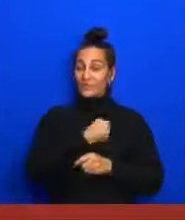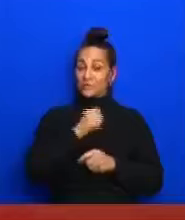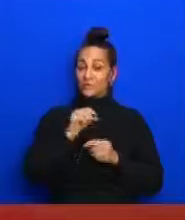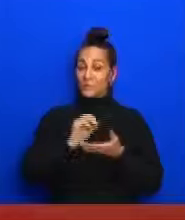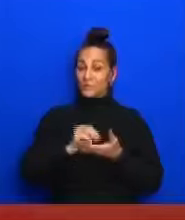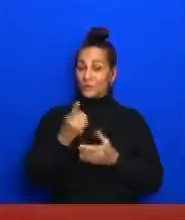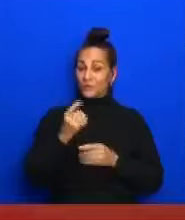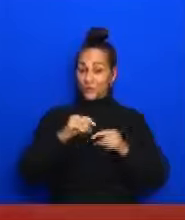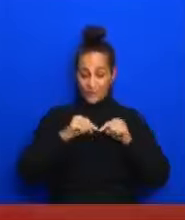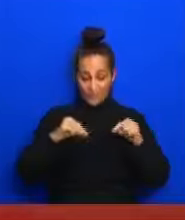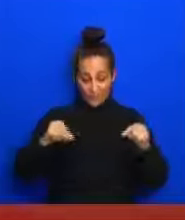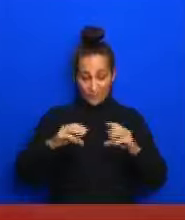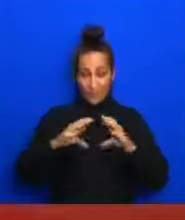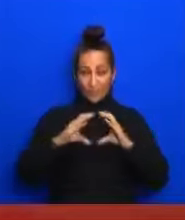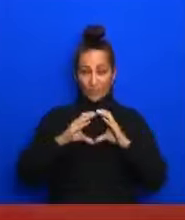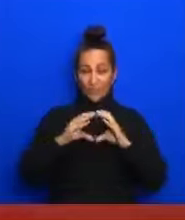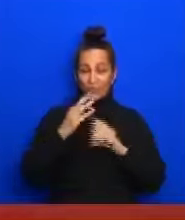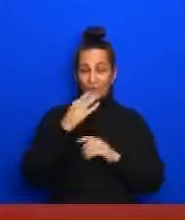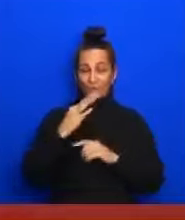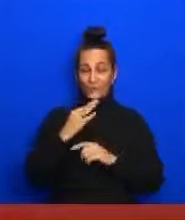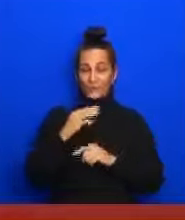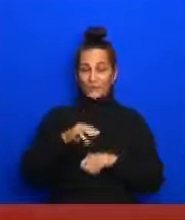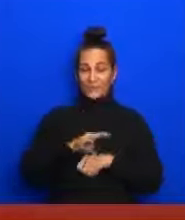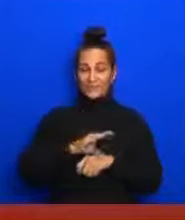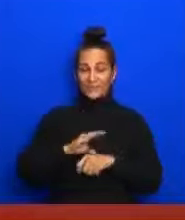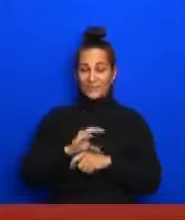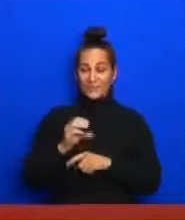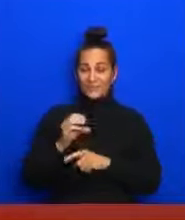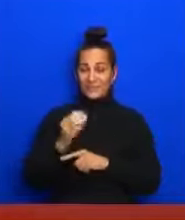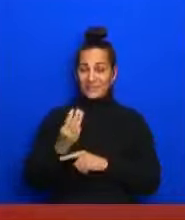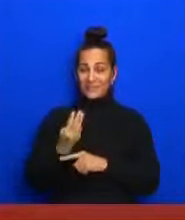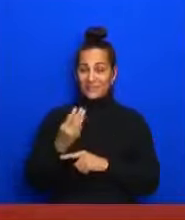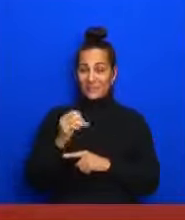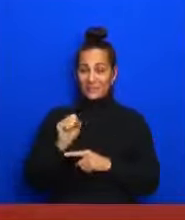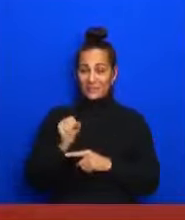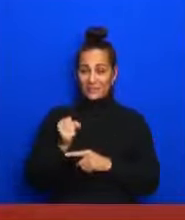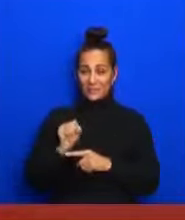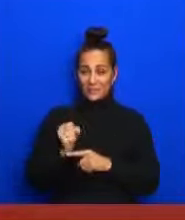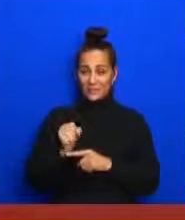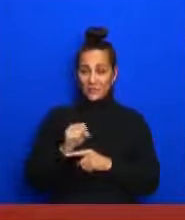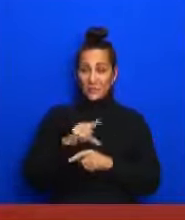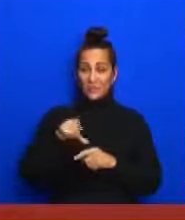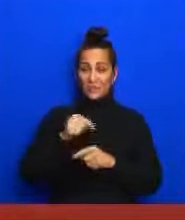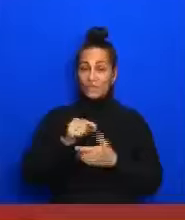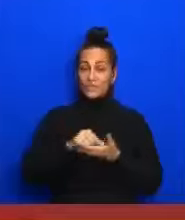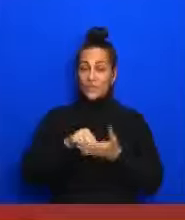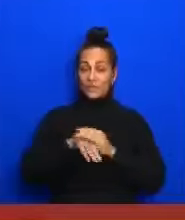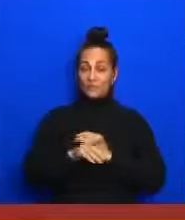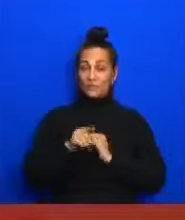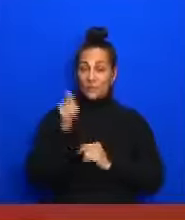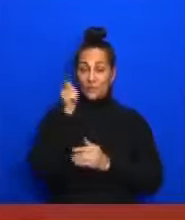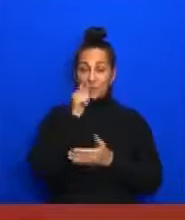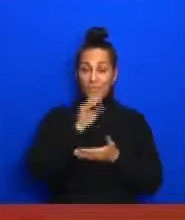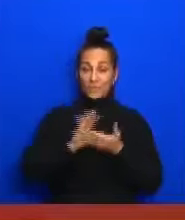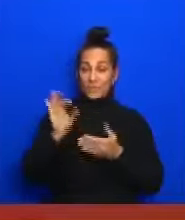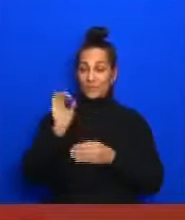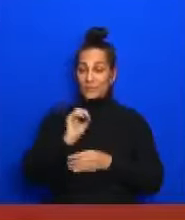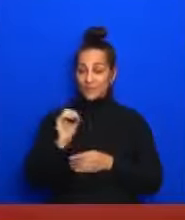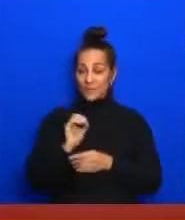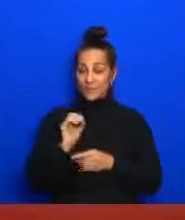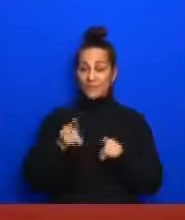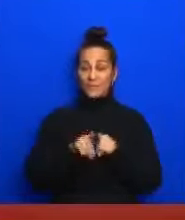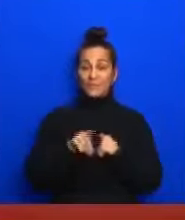10. Bola cinza 38, cinza número 38. É o sorteio da Loto Mania. Você ganha prêmio com zero